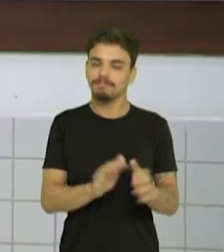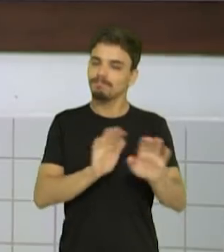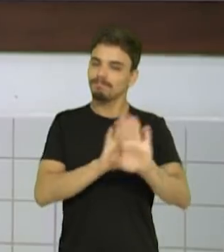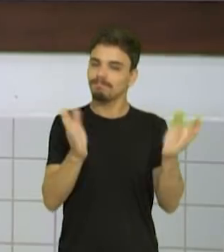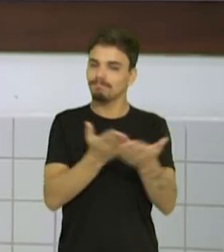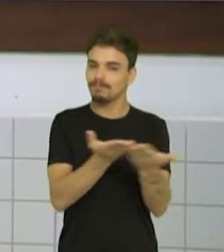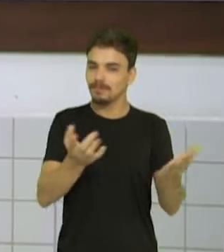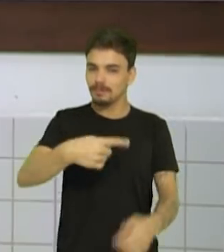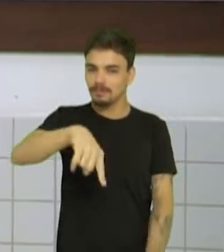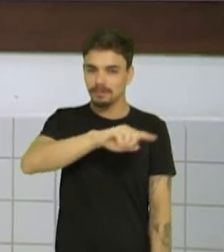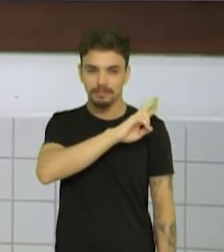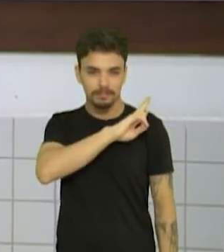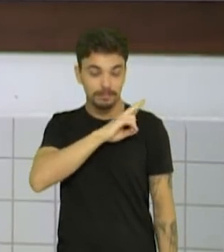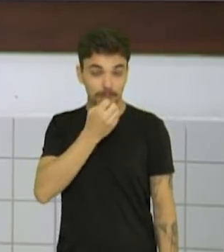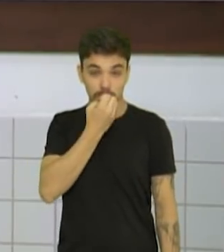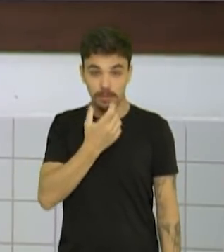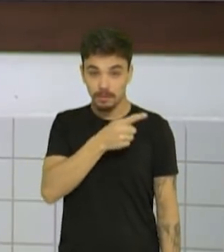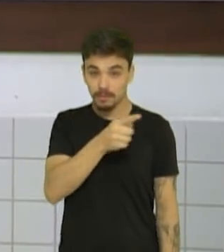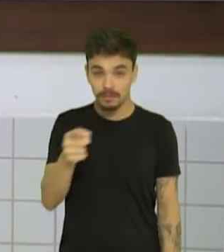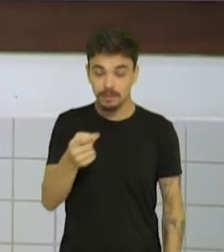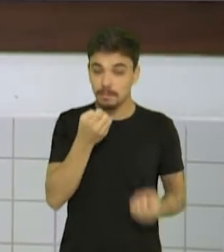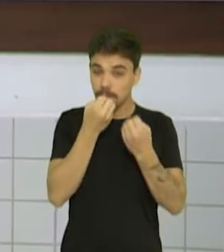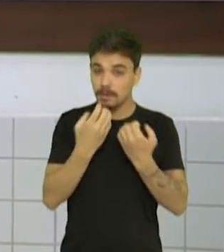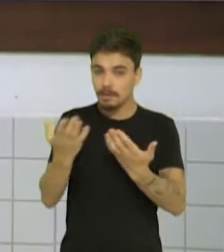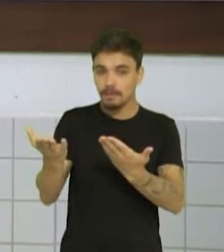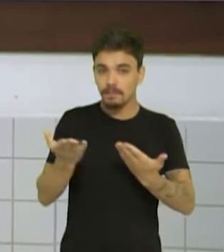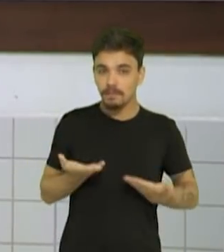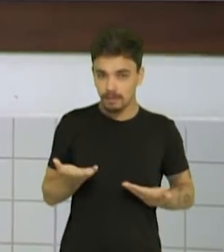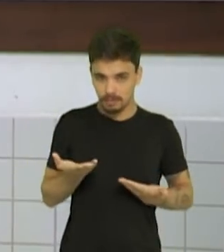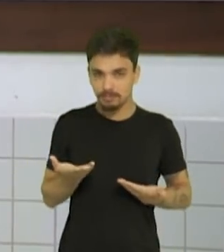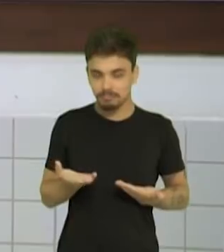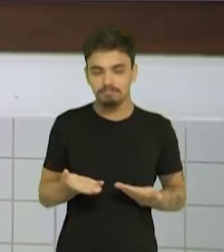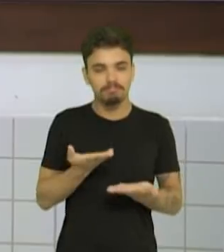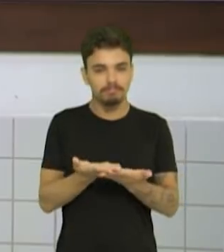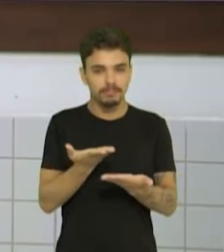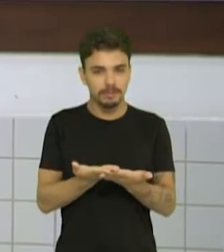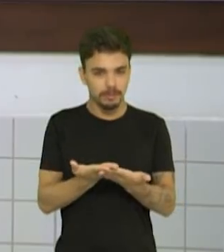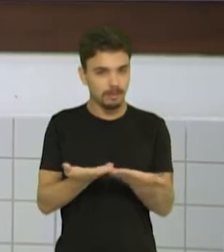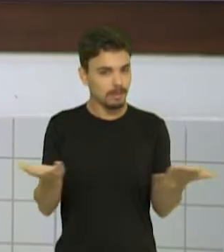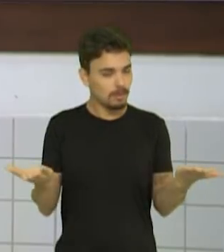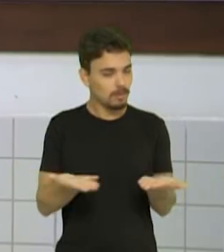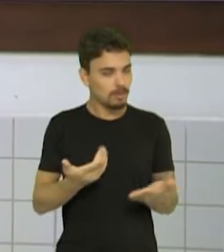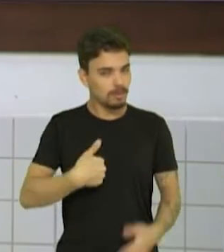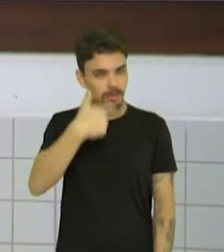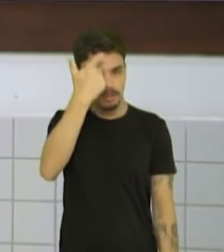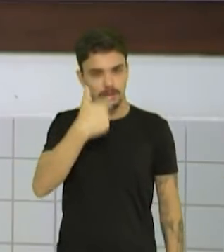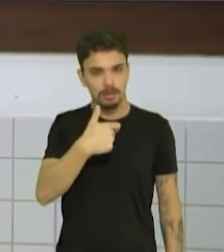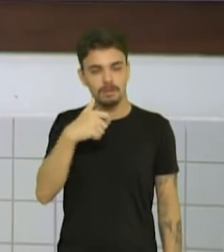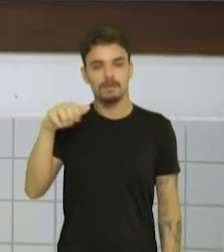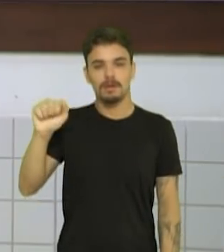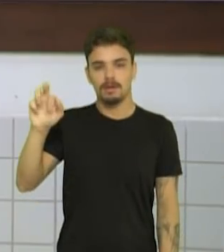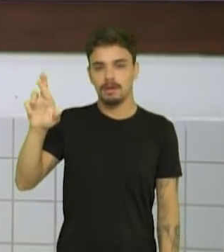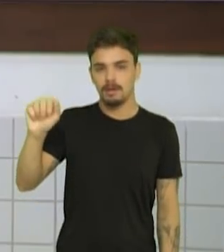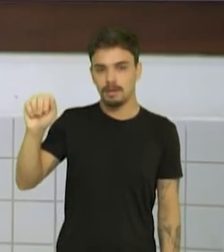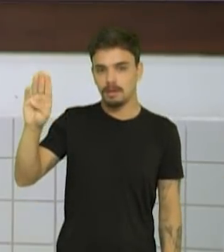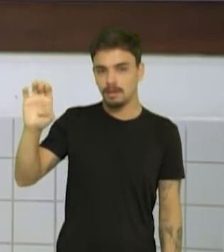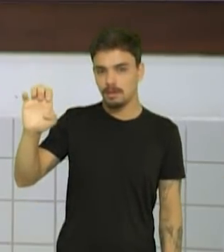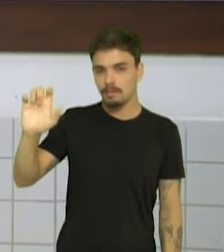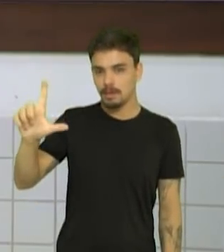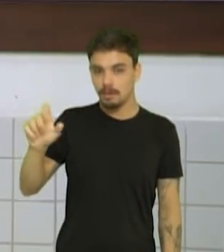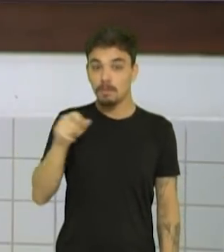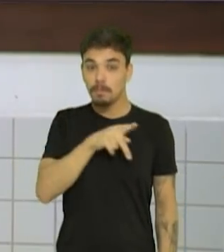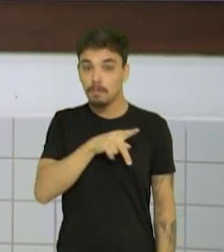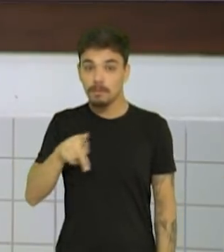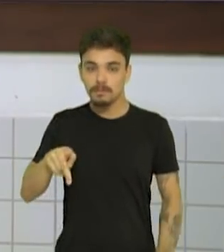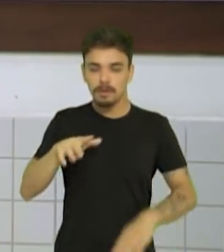E aí, pessoal da segunda série, tudo bem com vocês? Sejam bem-vindos a essa nossa aula de hoje. Meu nome é Arabel, sou